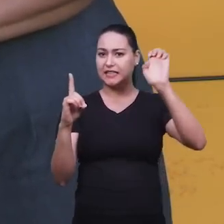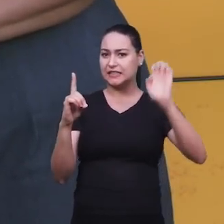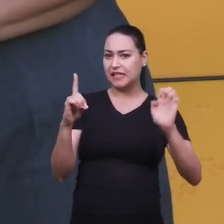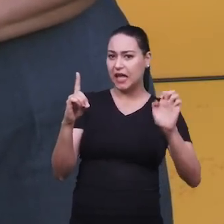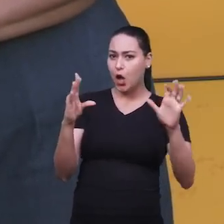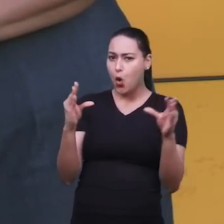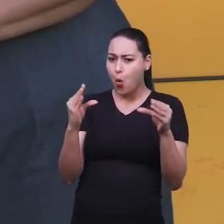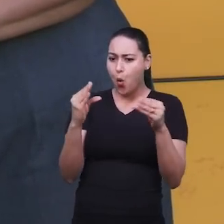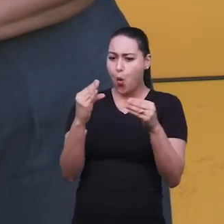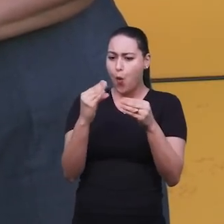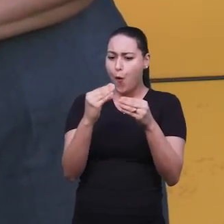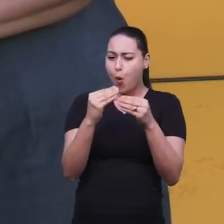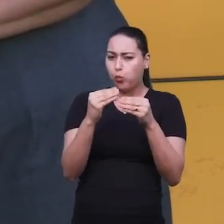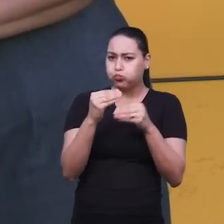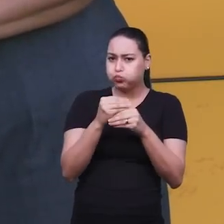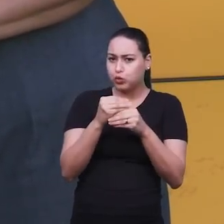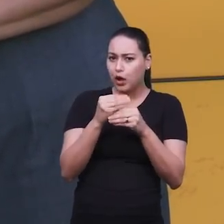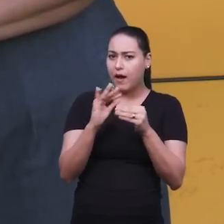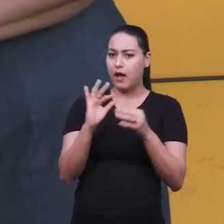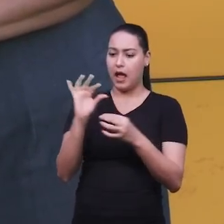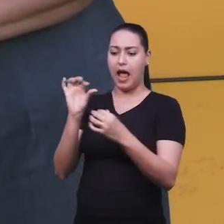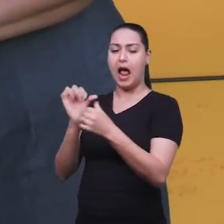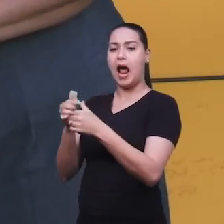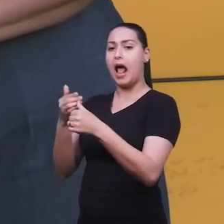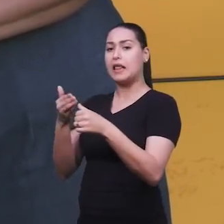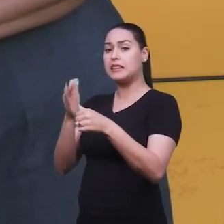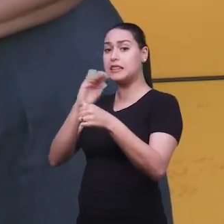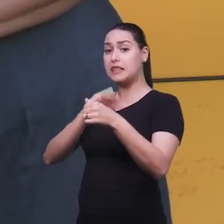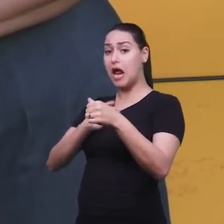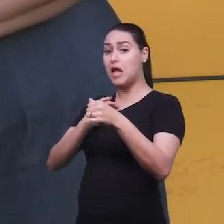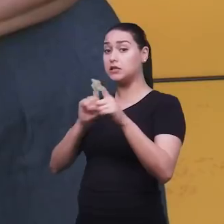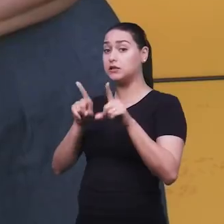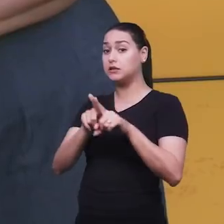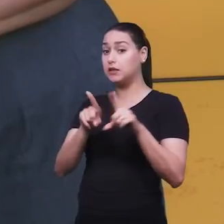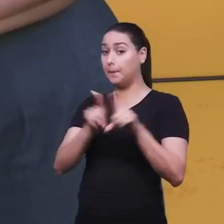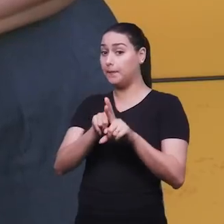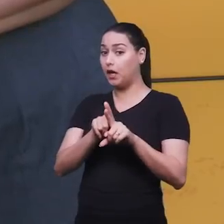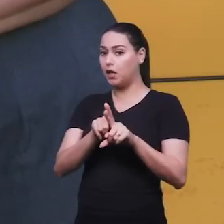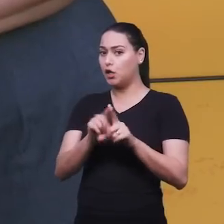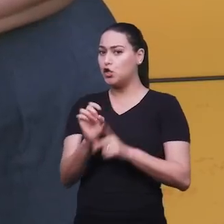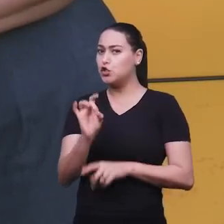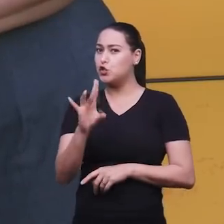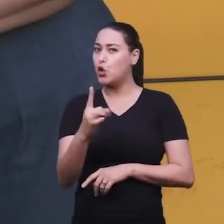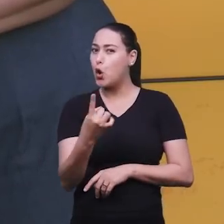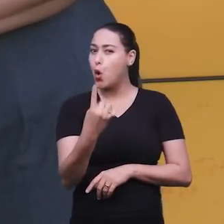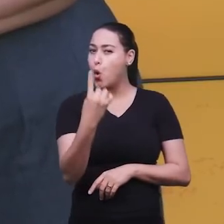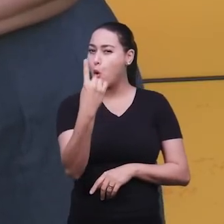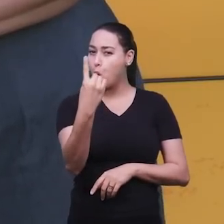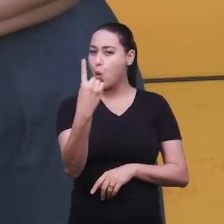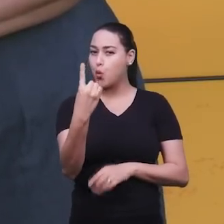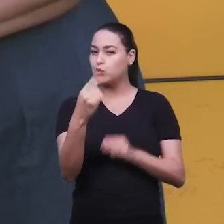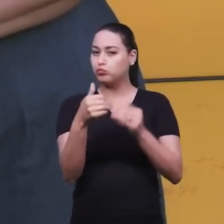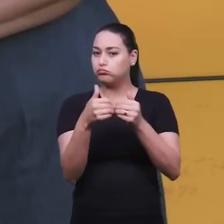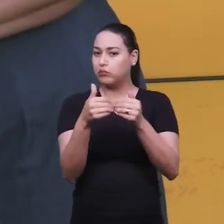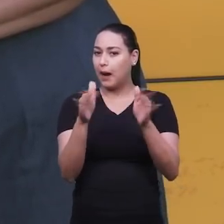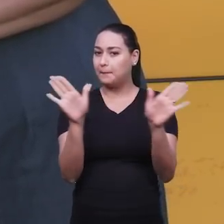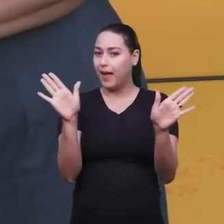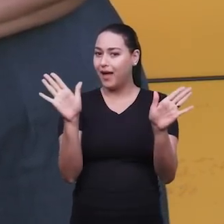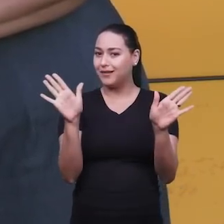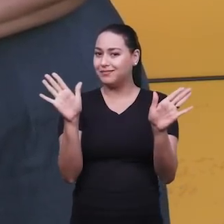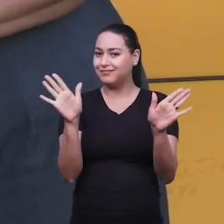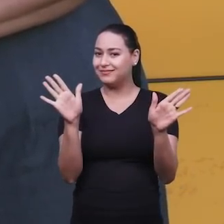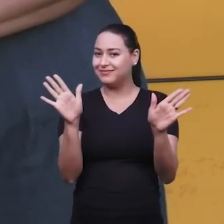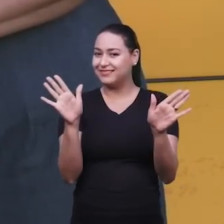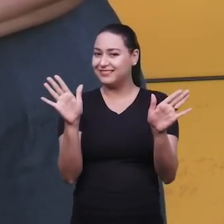esquerda, fechadinhos, o de trás também. Só um buraquinho vai ficar